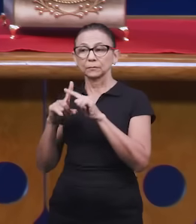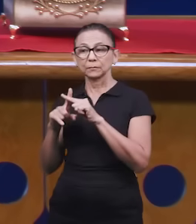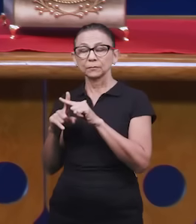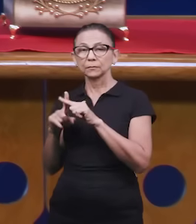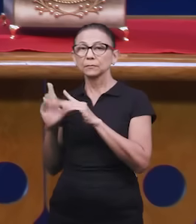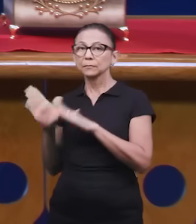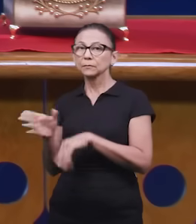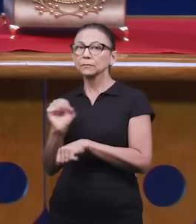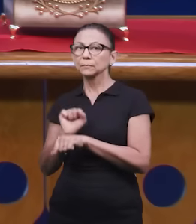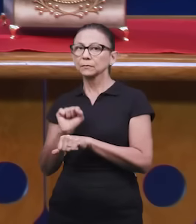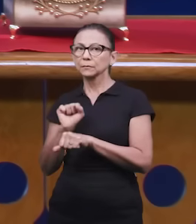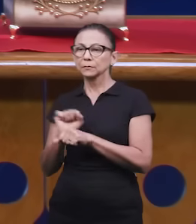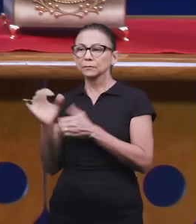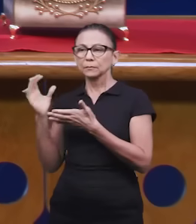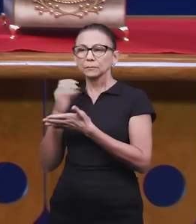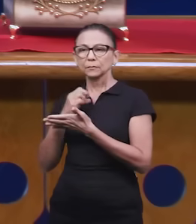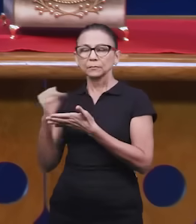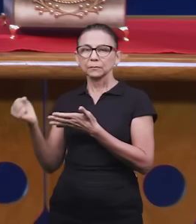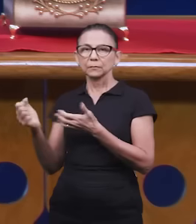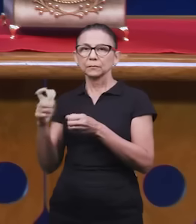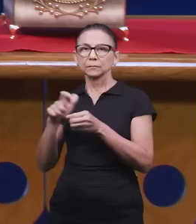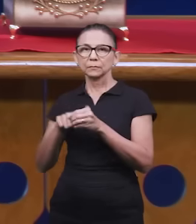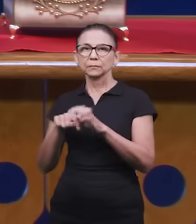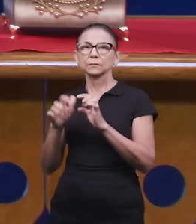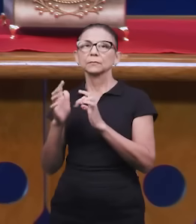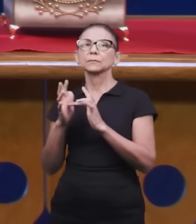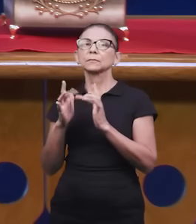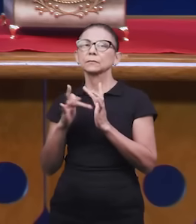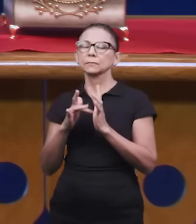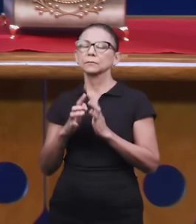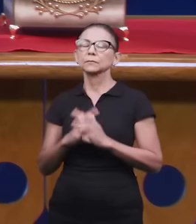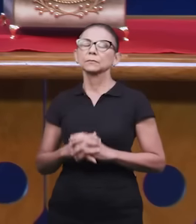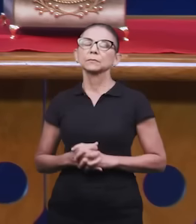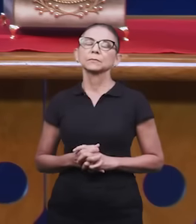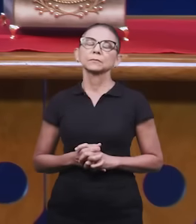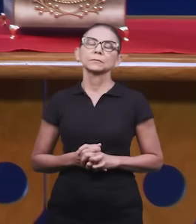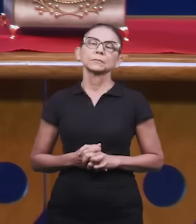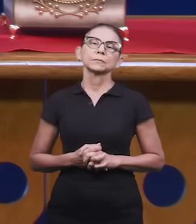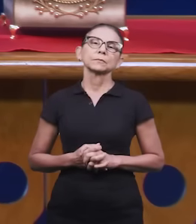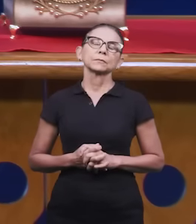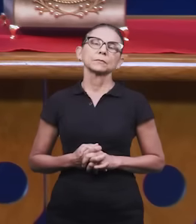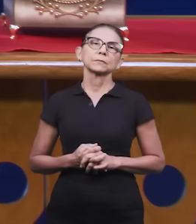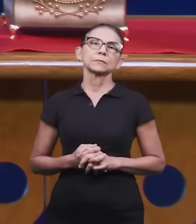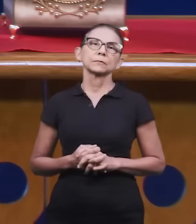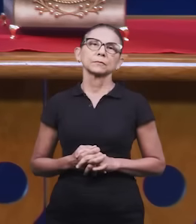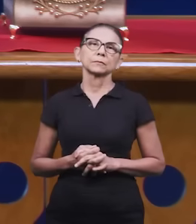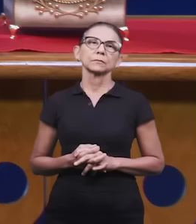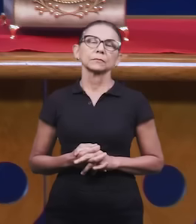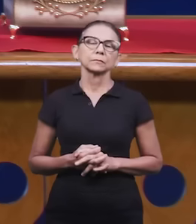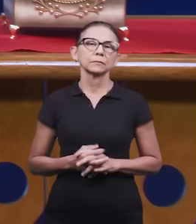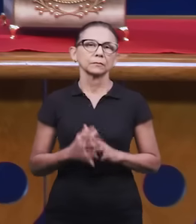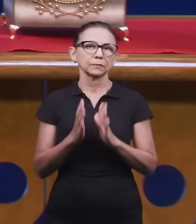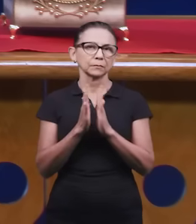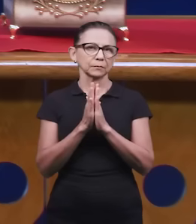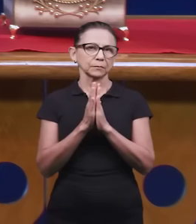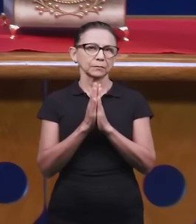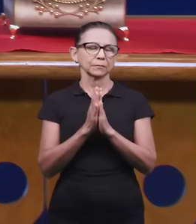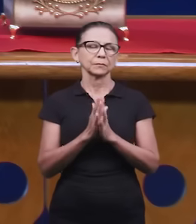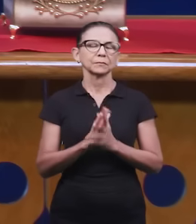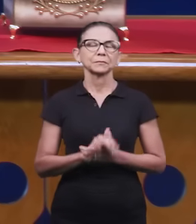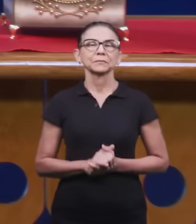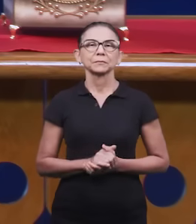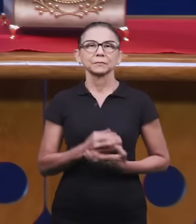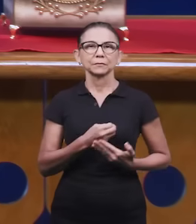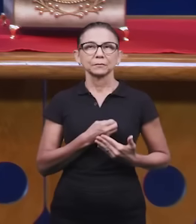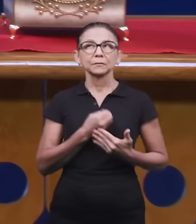que espera o arrebatamento, a volta do Senhor Jesus para a igreja. E neste momento nós vamos